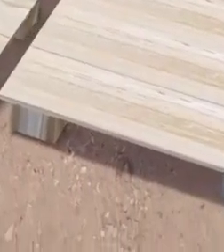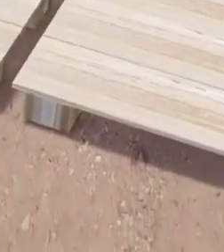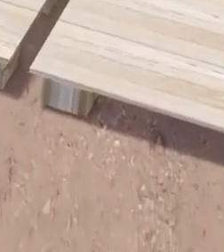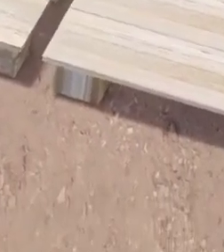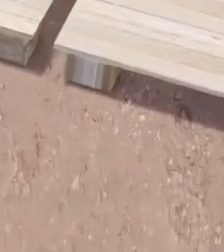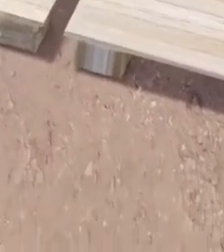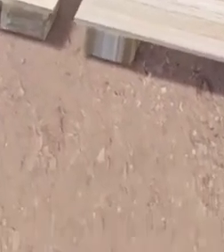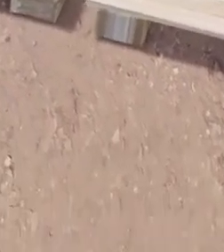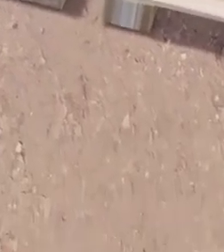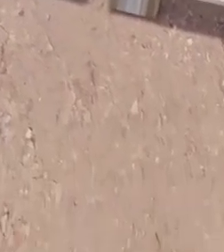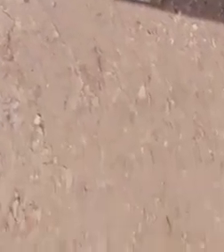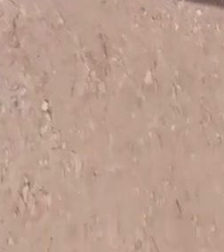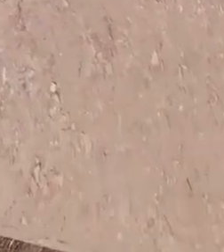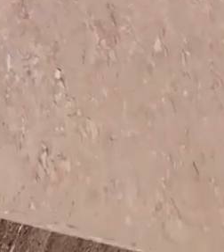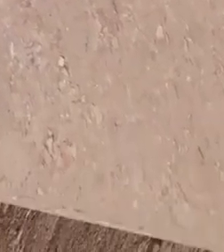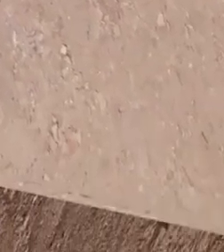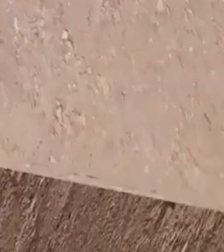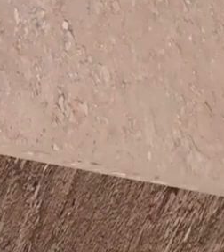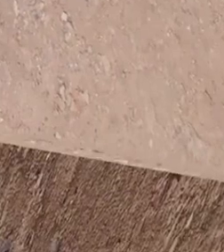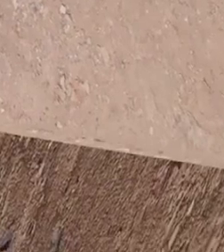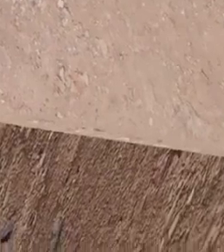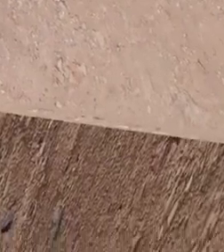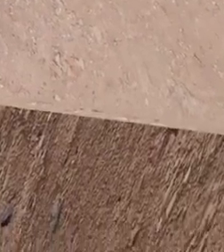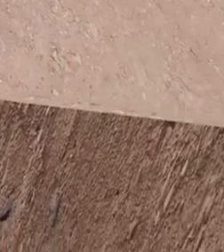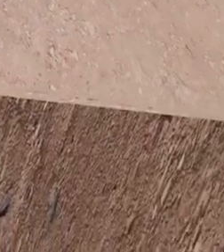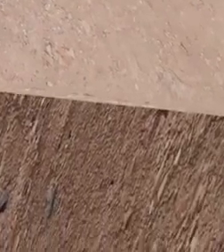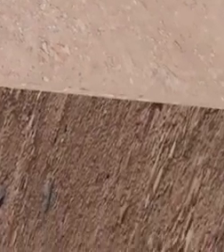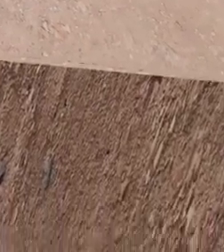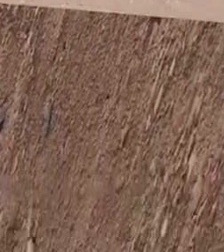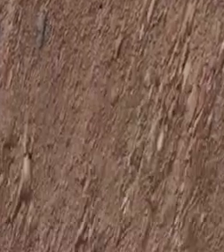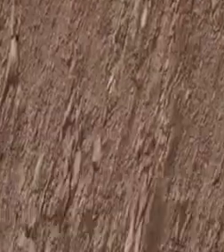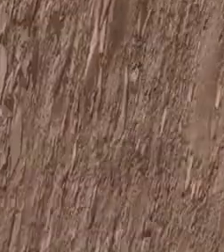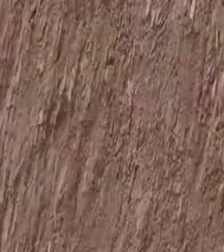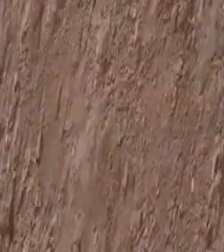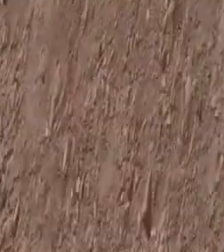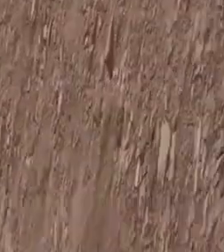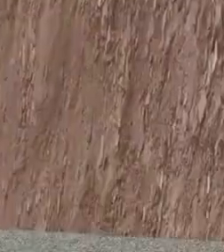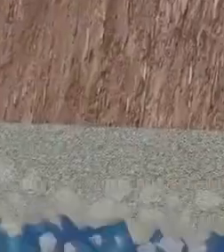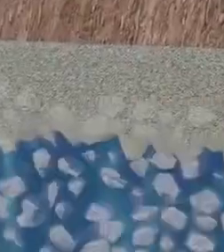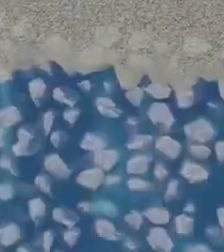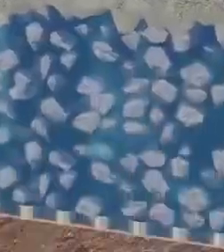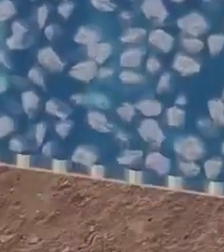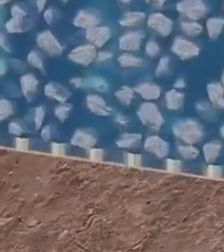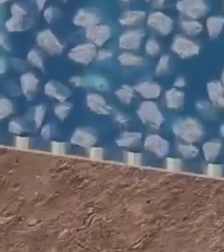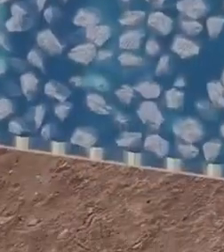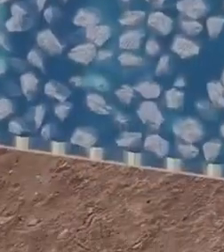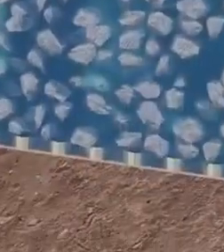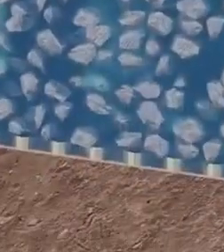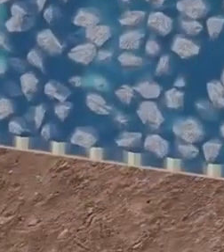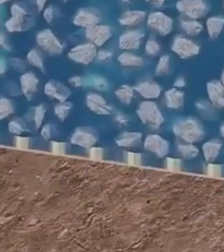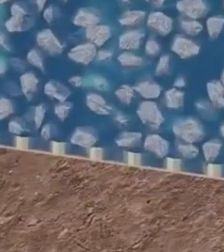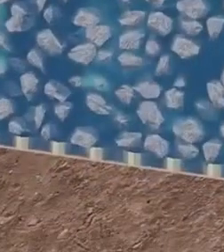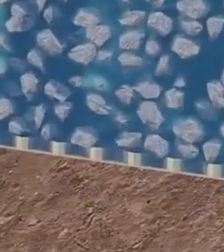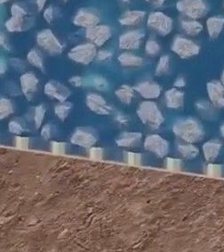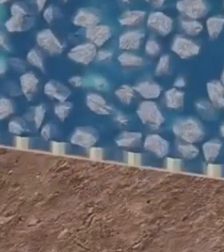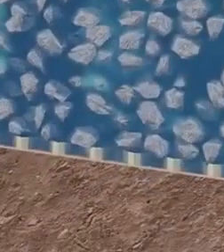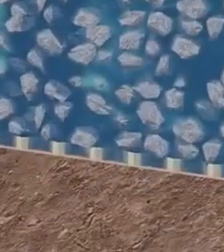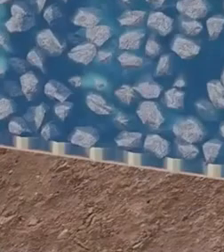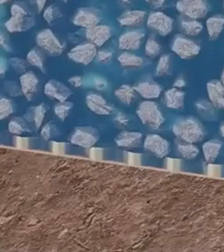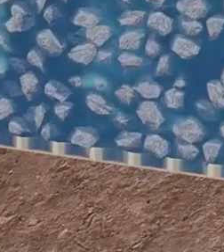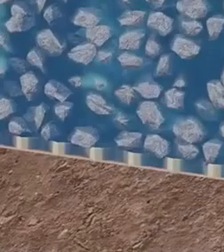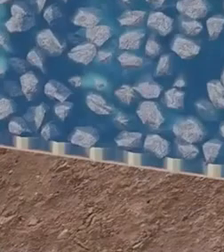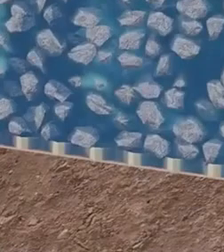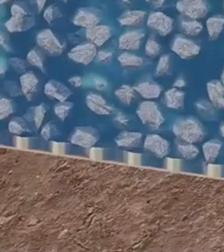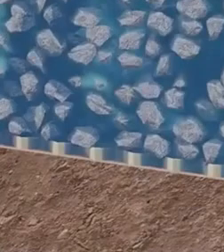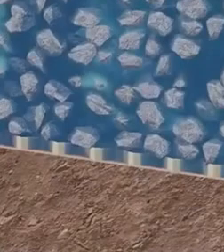à estrutura. A tubulação de injeção é posicionada no interior da trincheira. Em